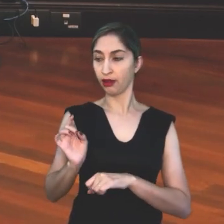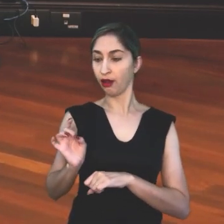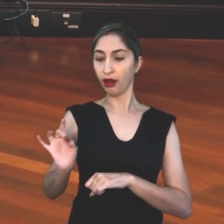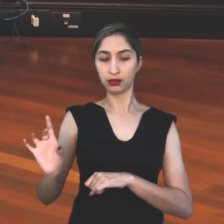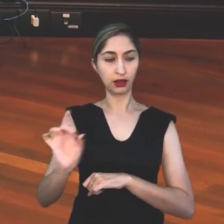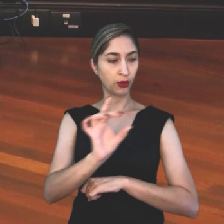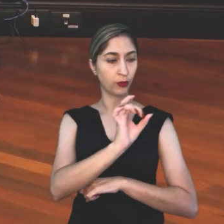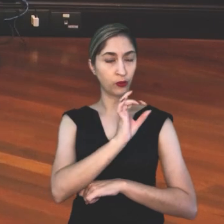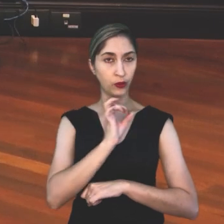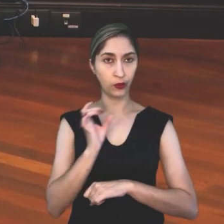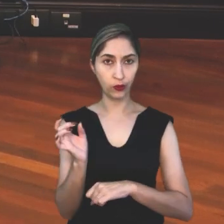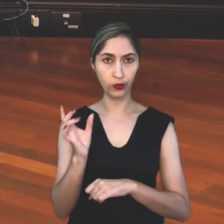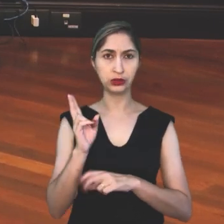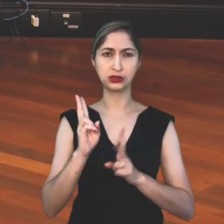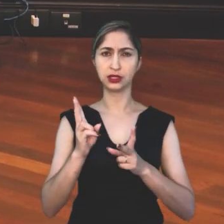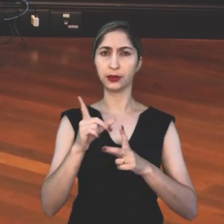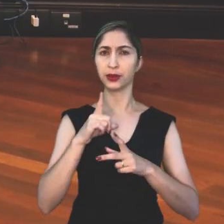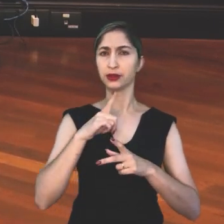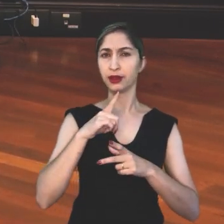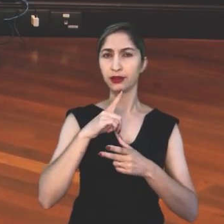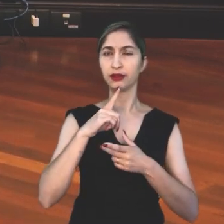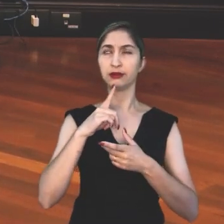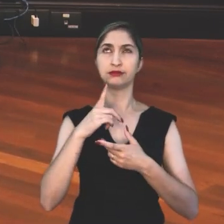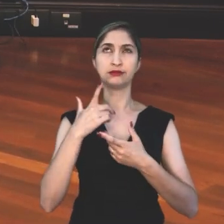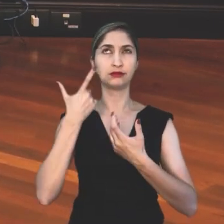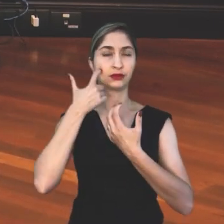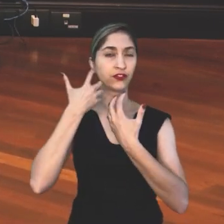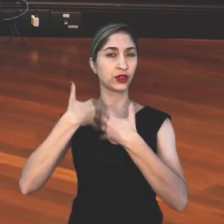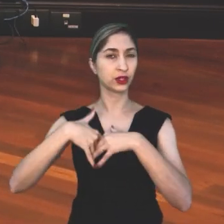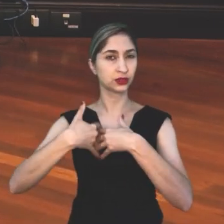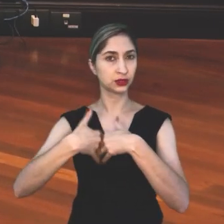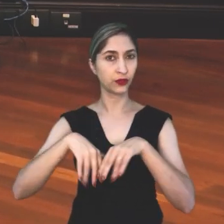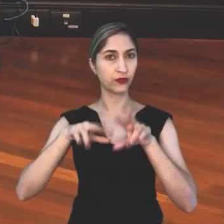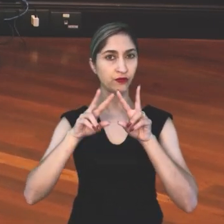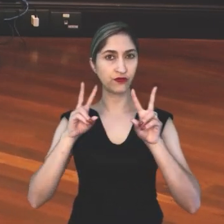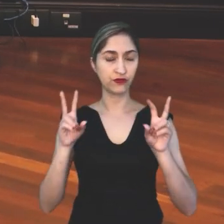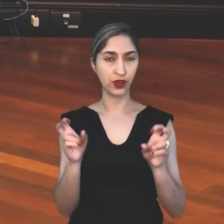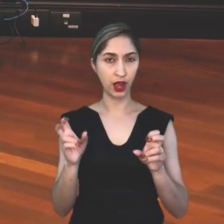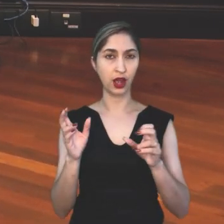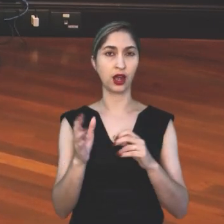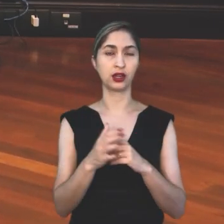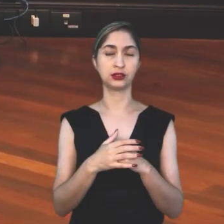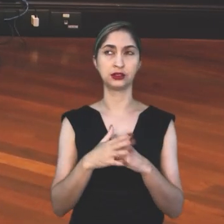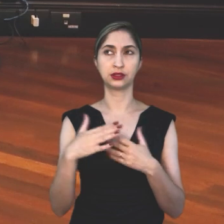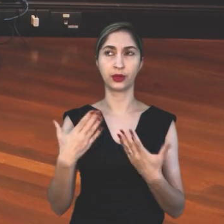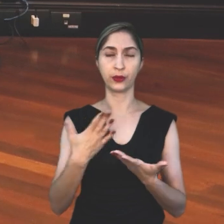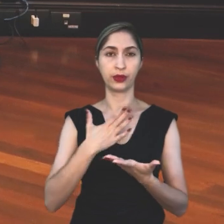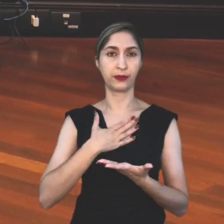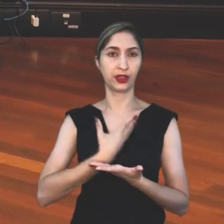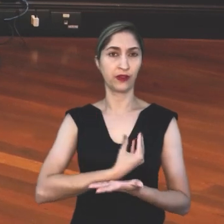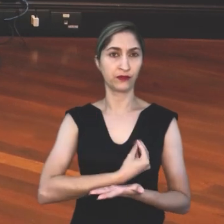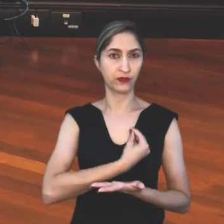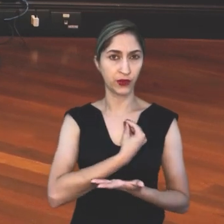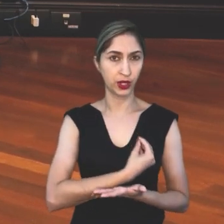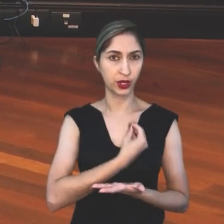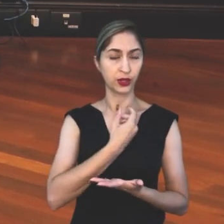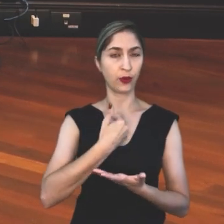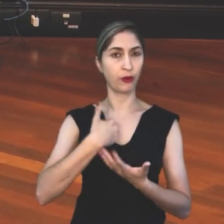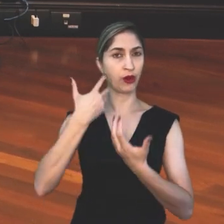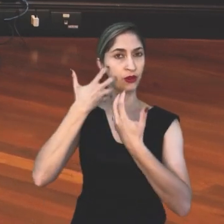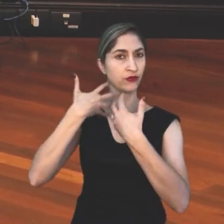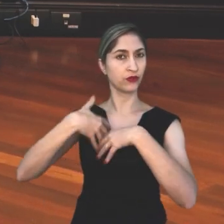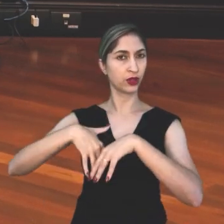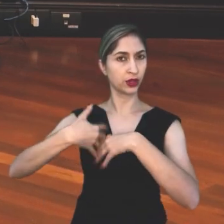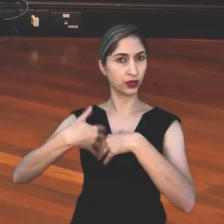próprios questionamentos, porque somos todos indivíduos, a gente é atravessado por questões o tempo inteiro, e do mesmo jeito que eu trago essas questões para o que eu estou